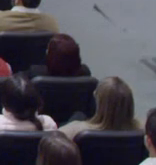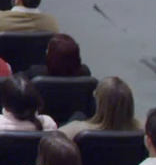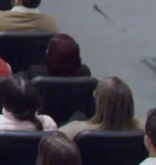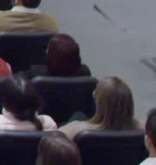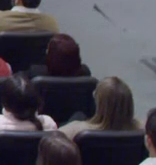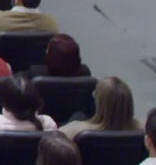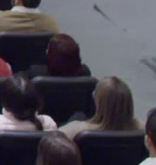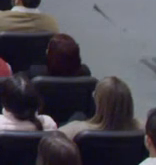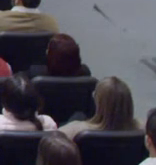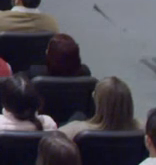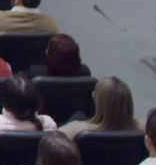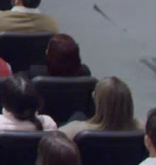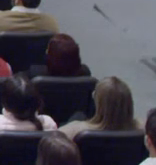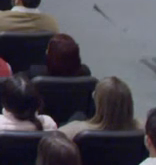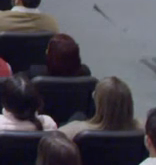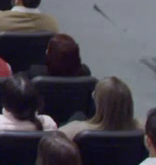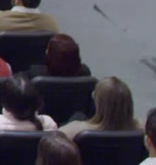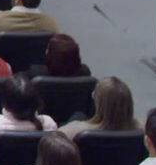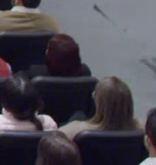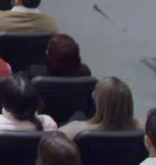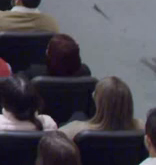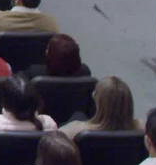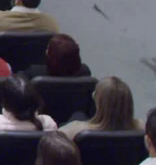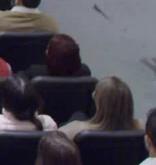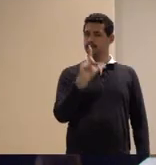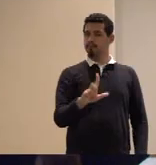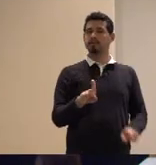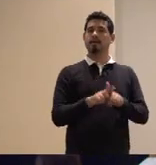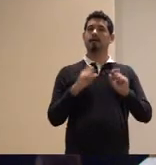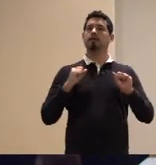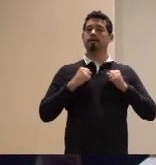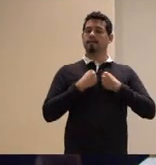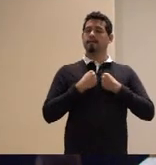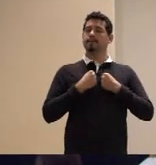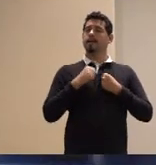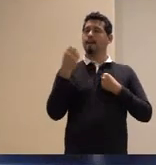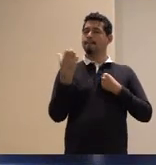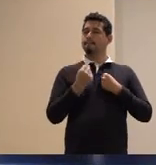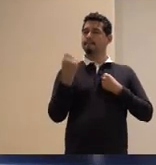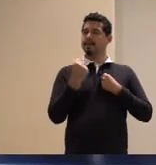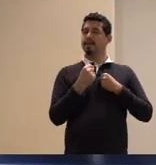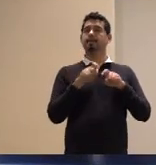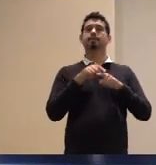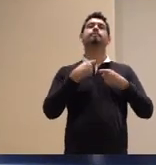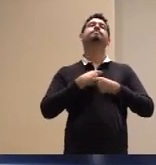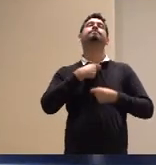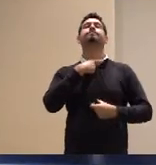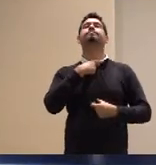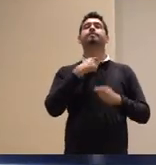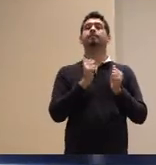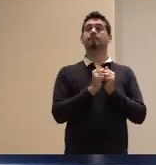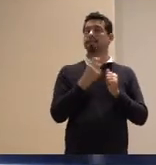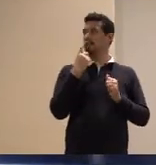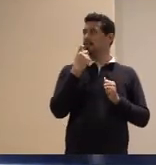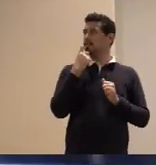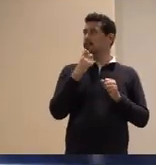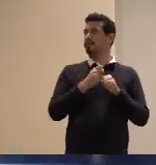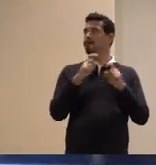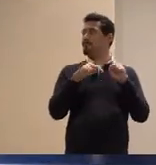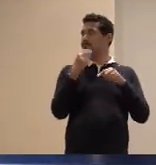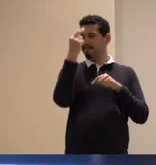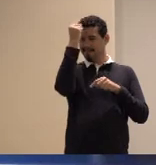1,78 m, estou de terno azul marinho, camisa branca e gravata vermelha. Um pouco de cabelo branco